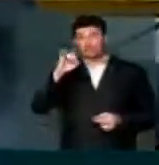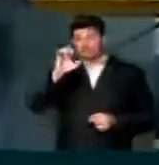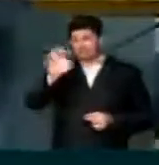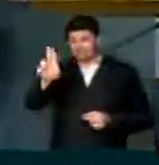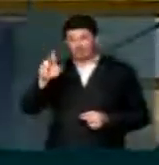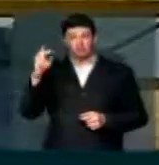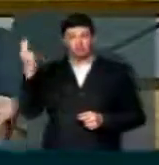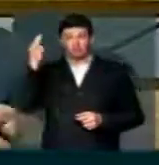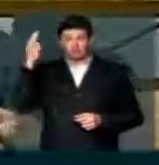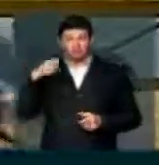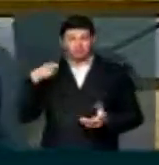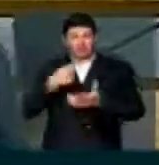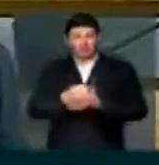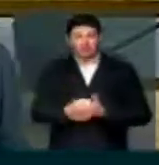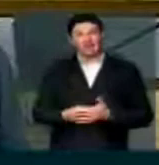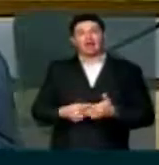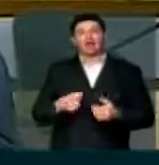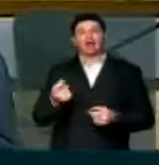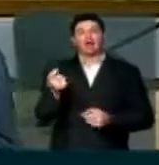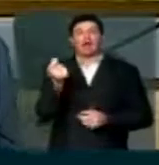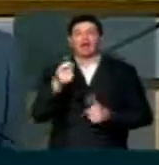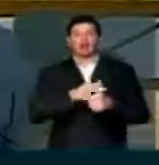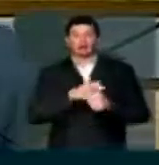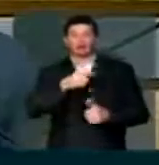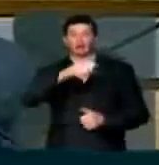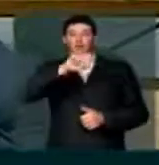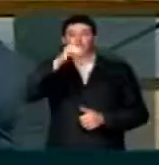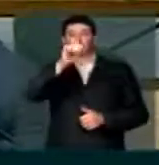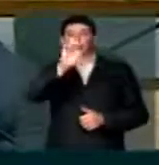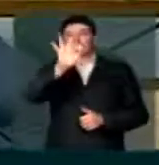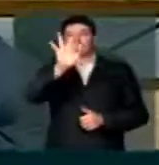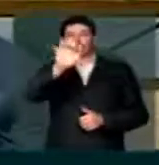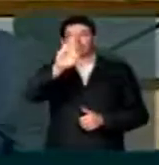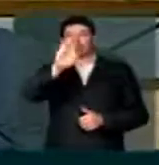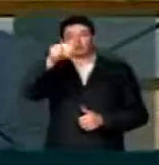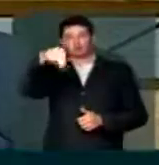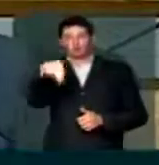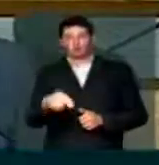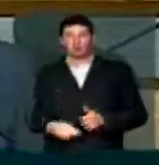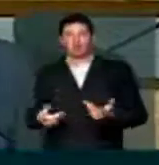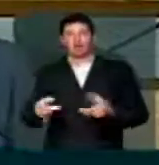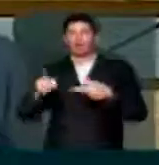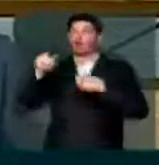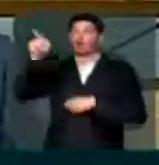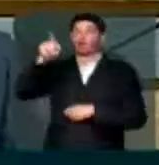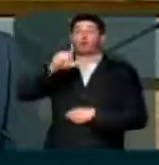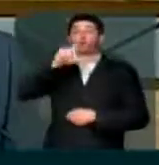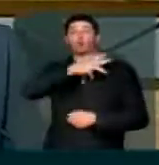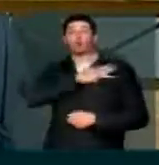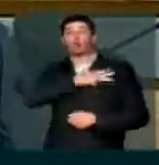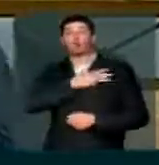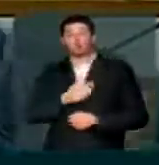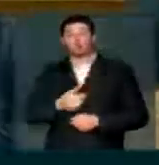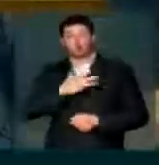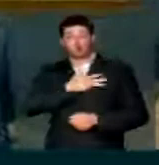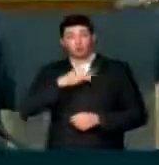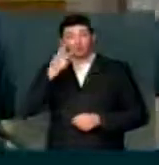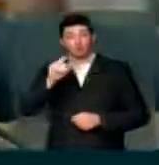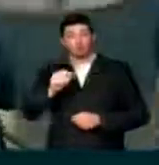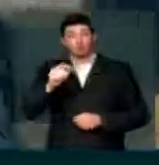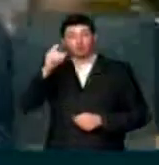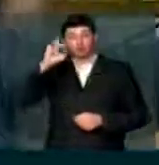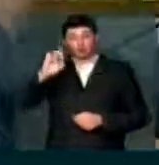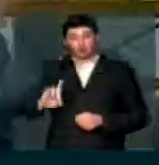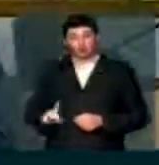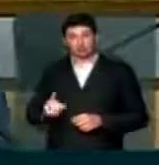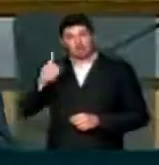a conta que ele tinha com Roberto Jefferson. E Roberto Jefferson cobra do presidente Lula, e o presidente Lula manda dar uma